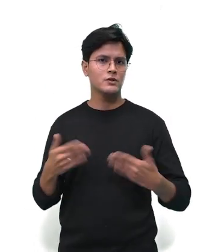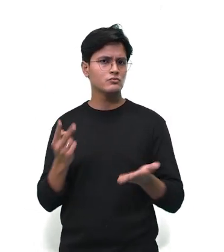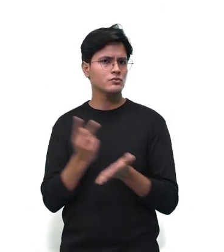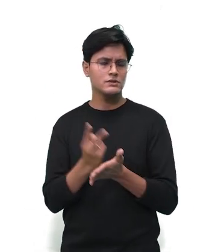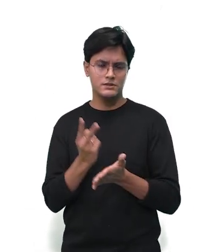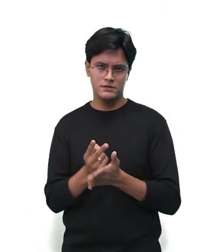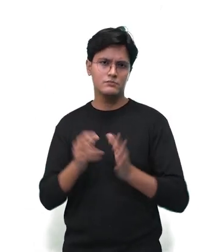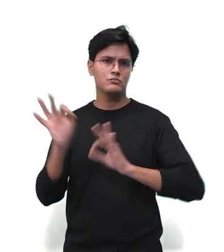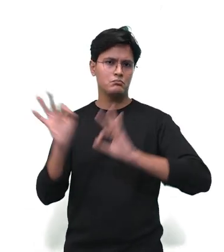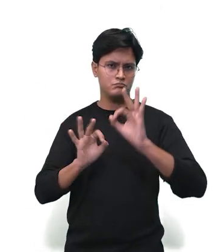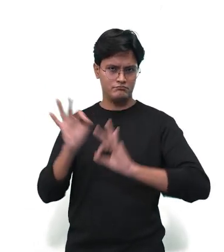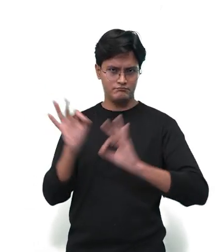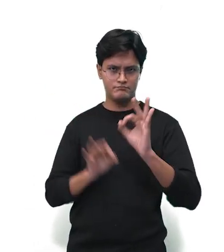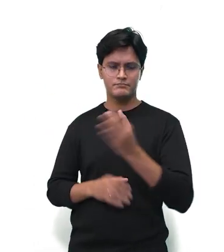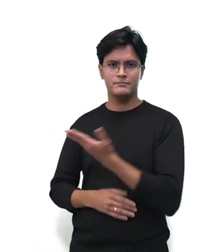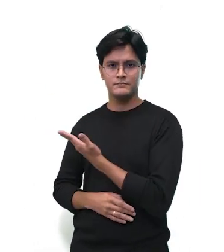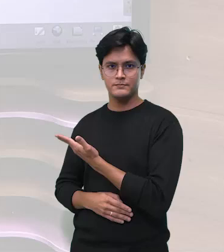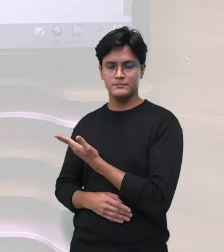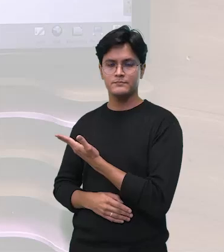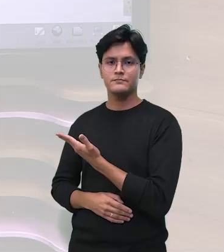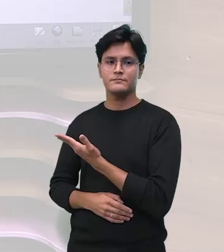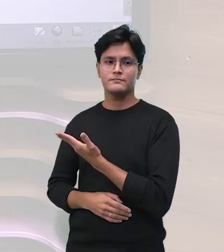pessoal? Quando a gente